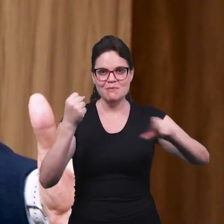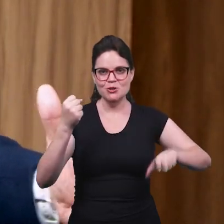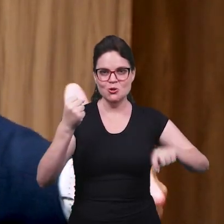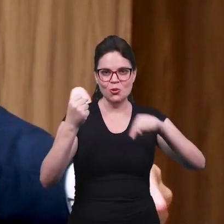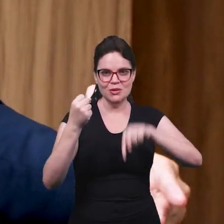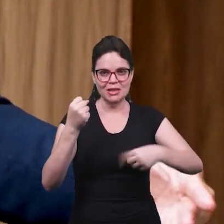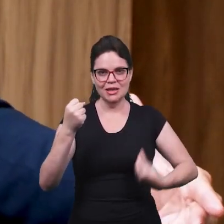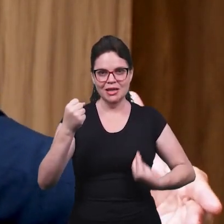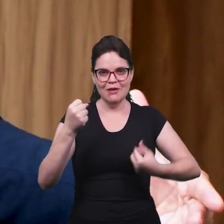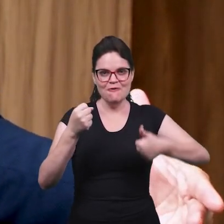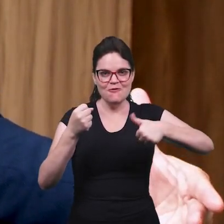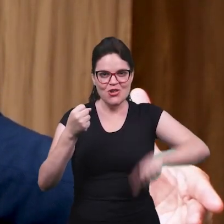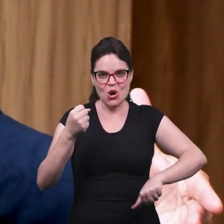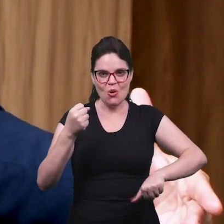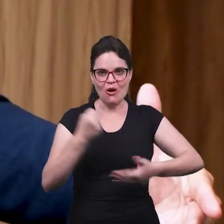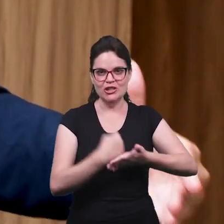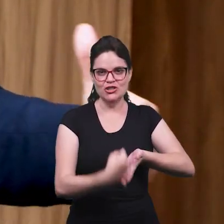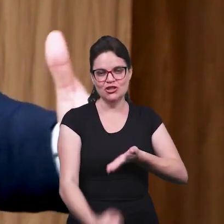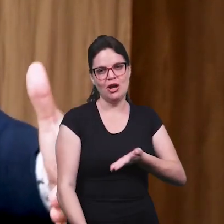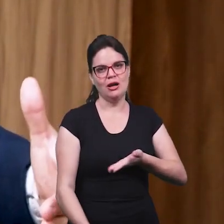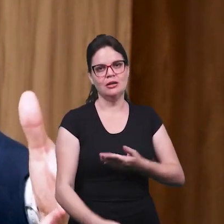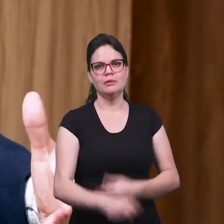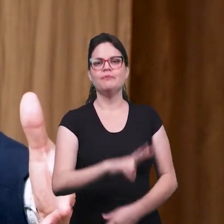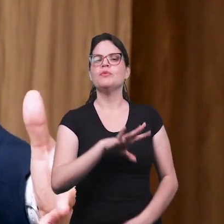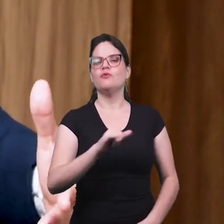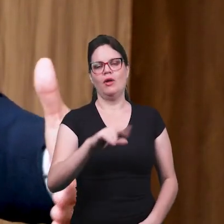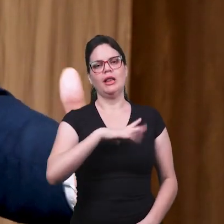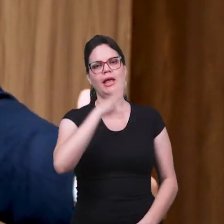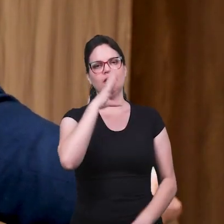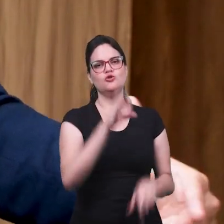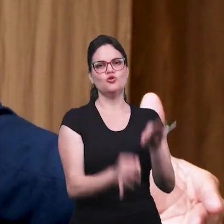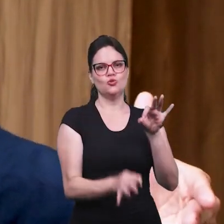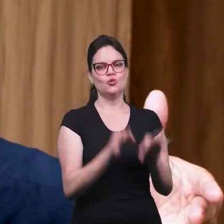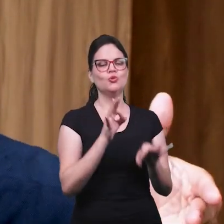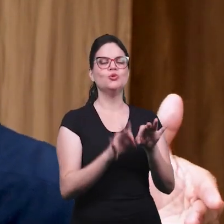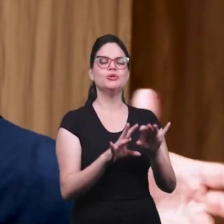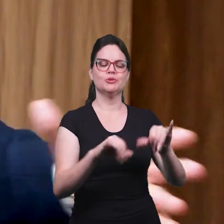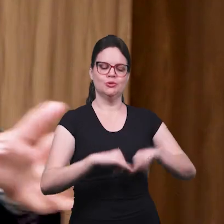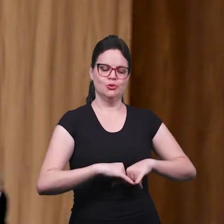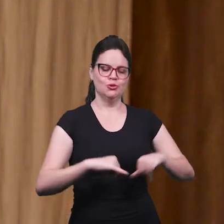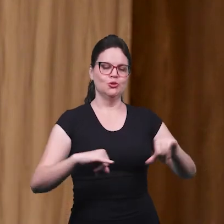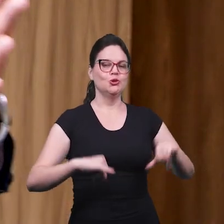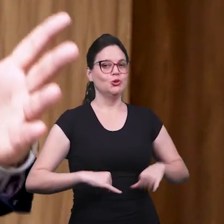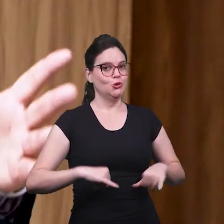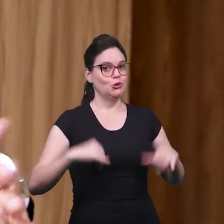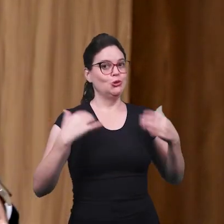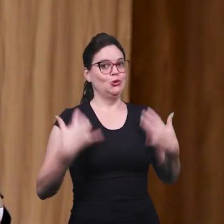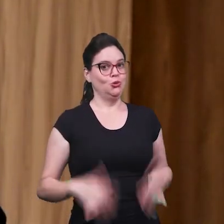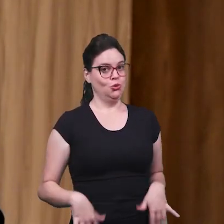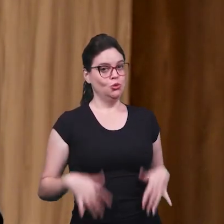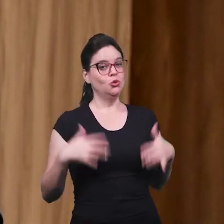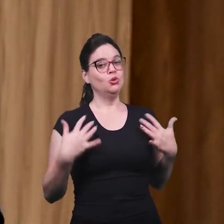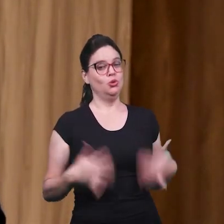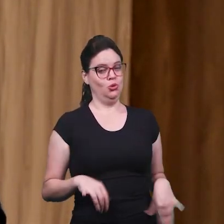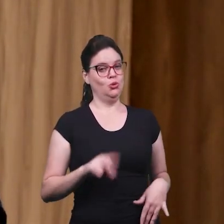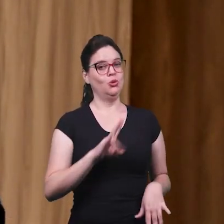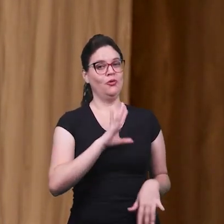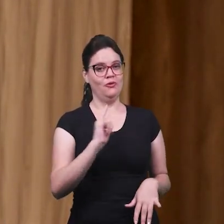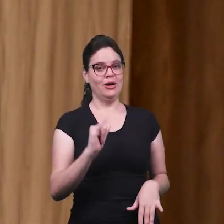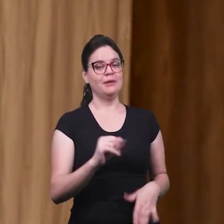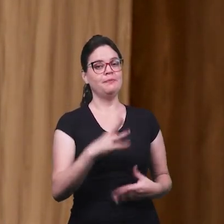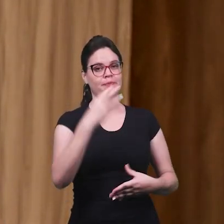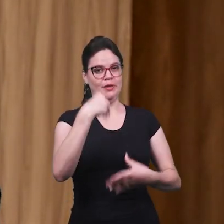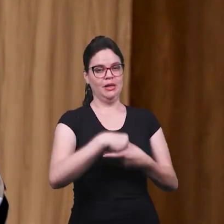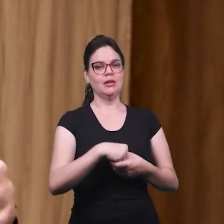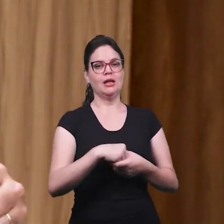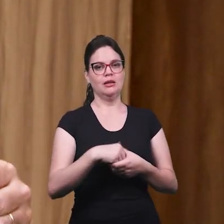de juízos sobre o mundo, sobre o homem, né? Estão descritos também nos toques